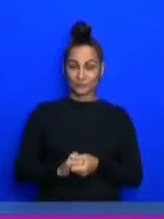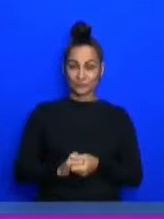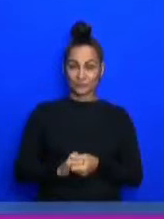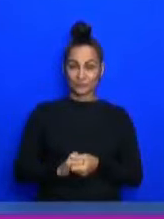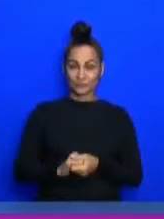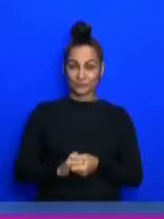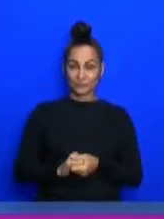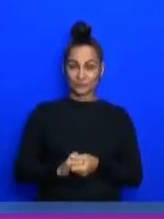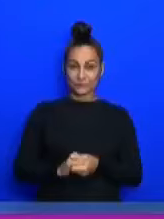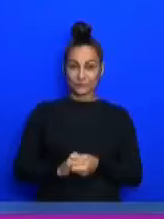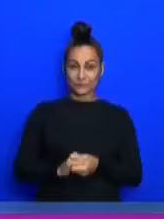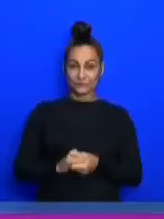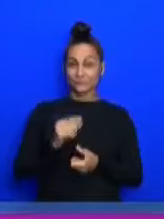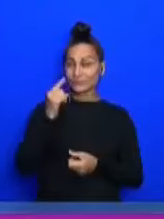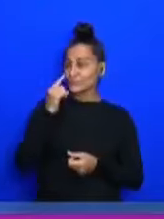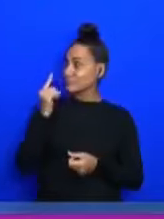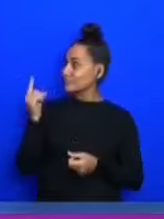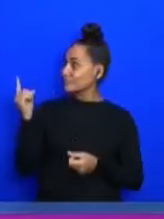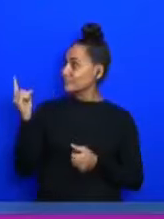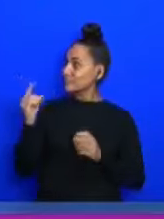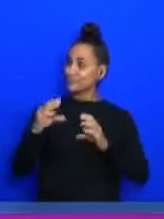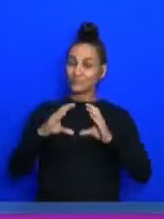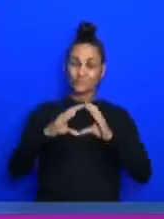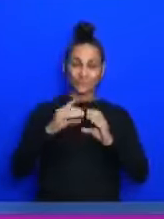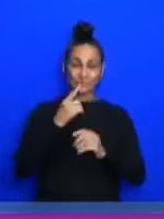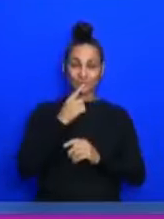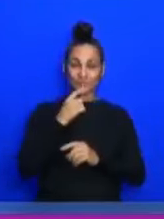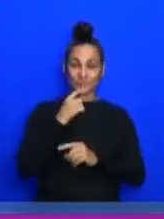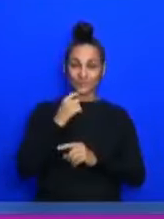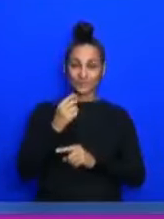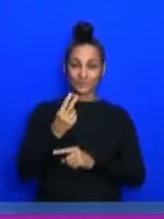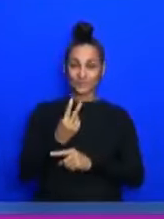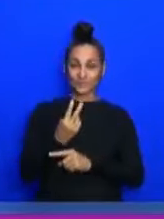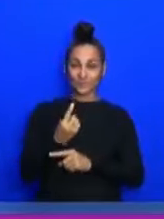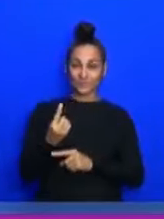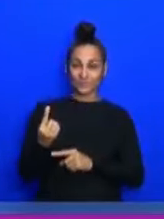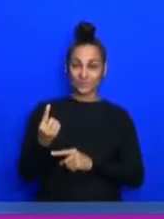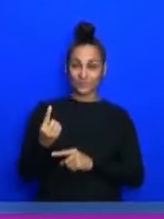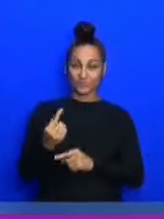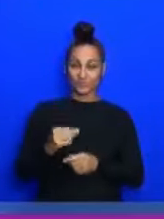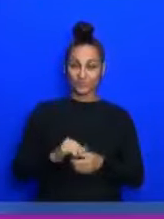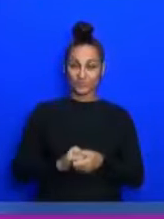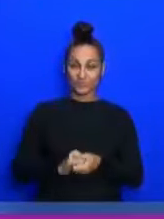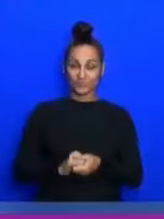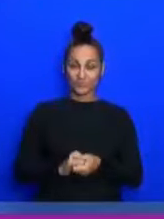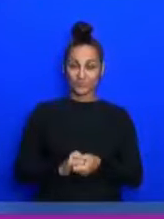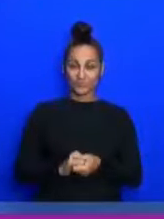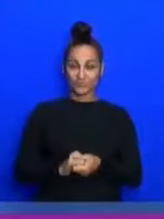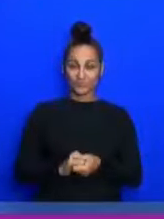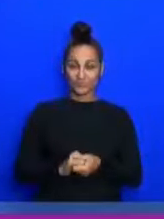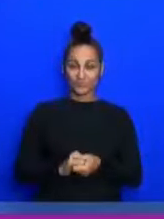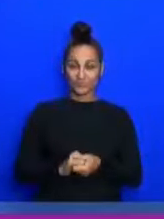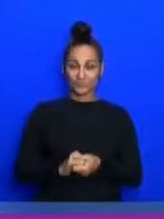12 mais um número na tela bola vermelha 2 vermelha número